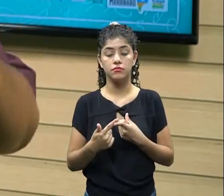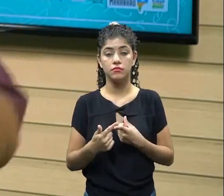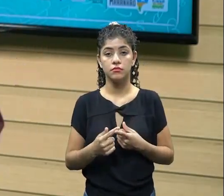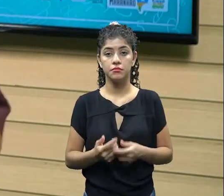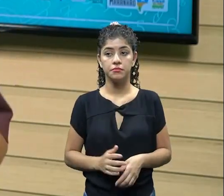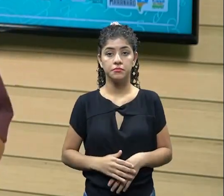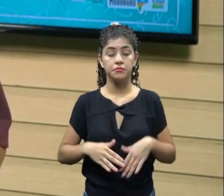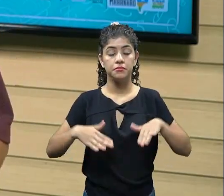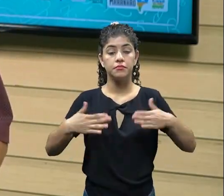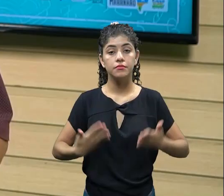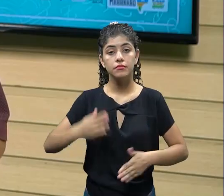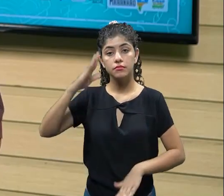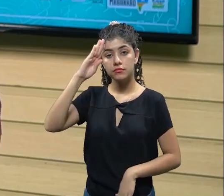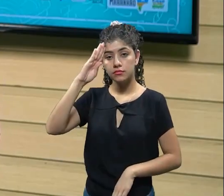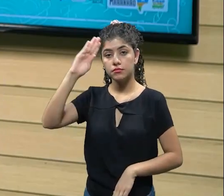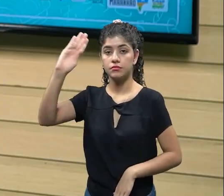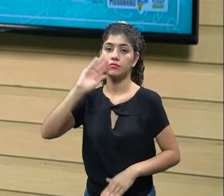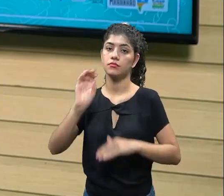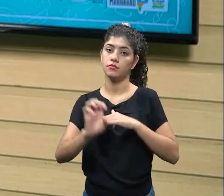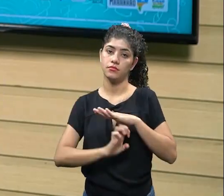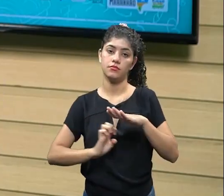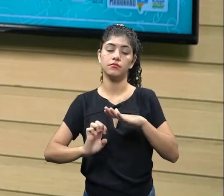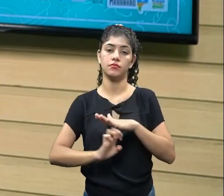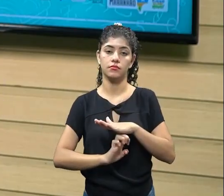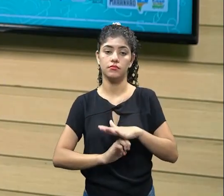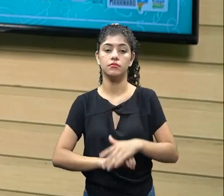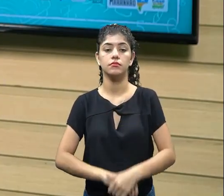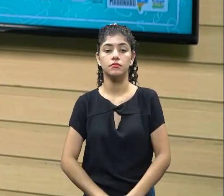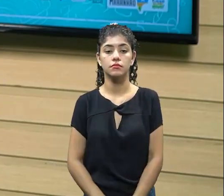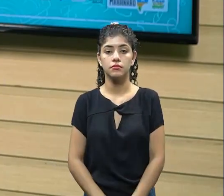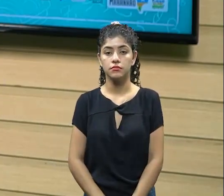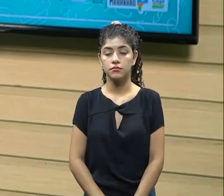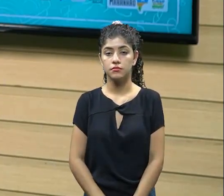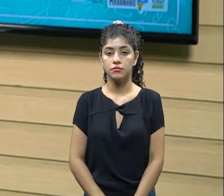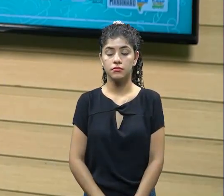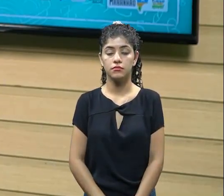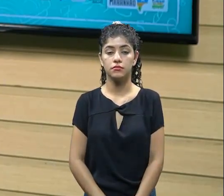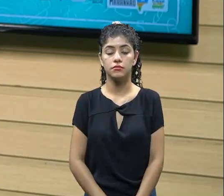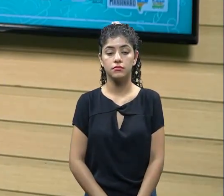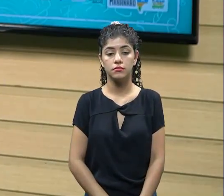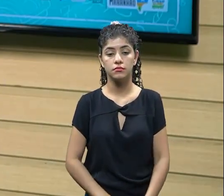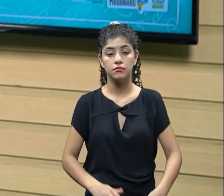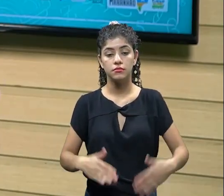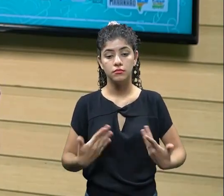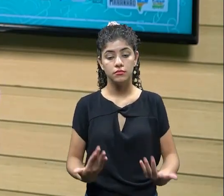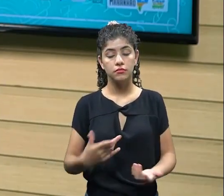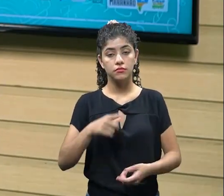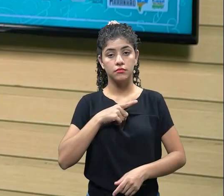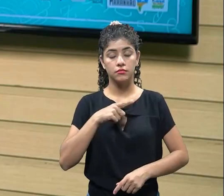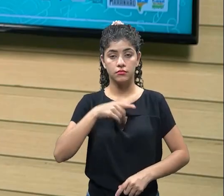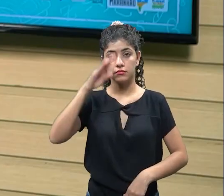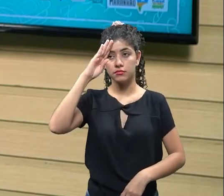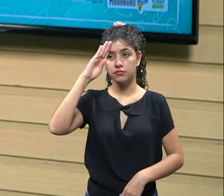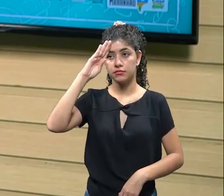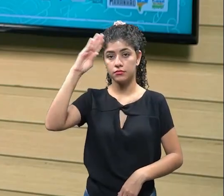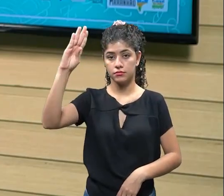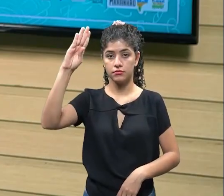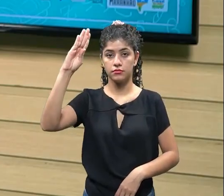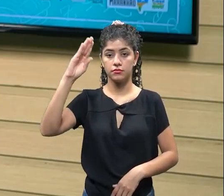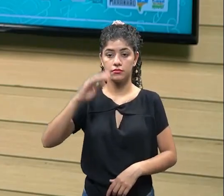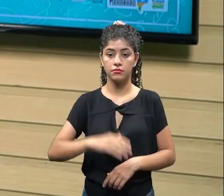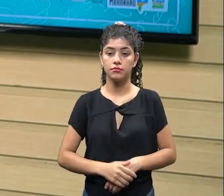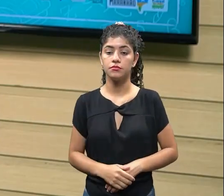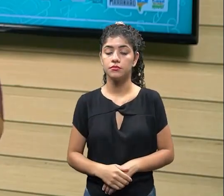quais são as prioridades da organização. Então, se eu tenho uma prioridade